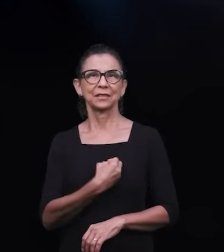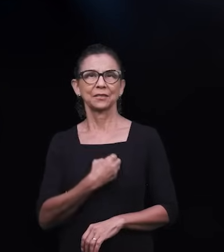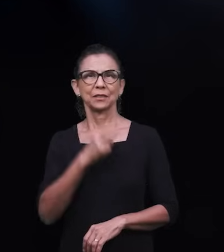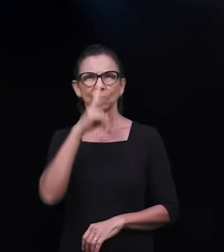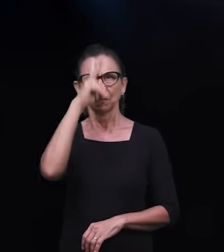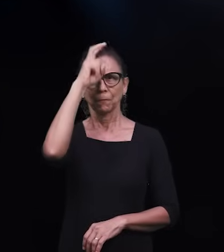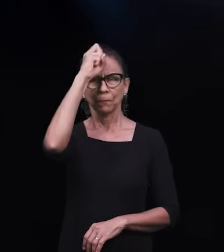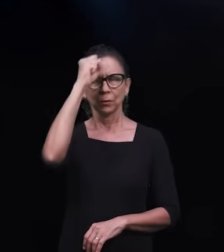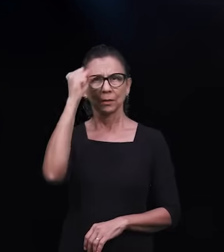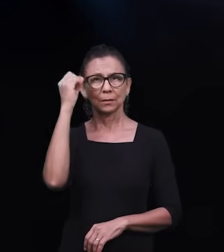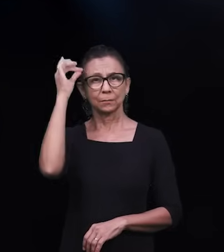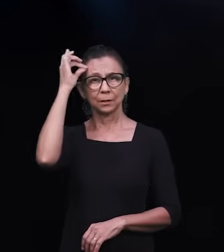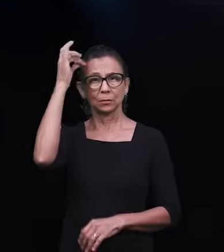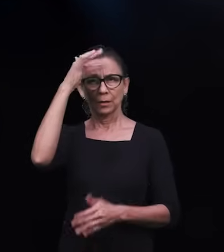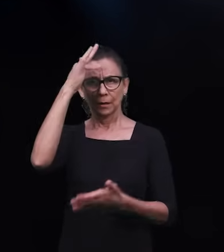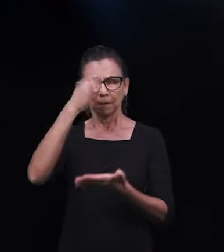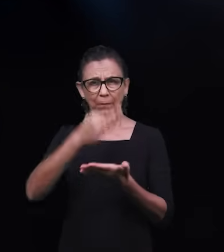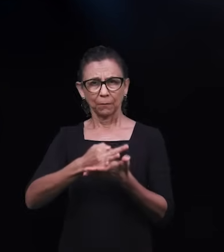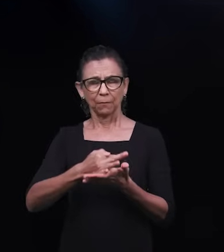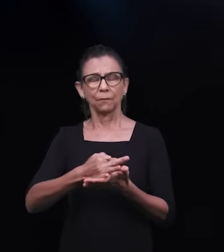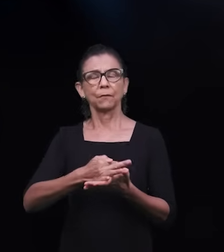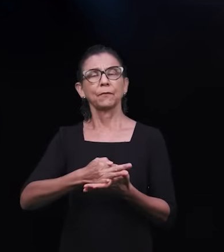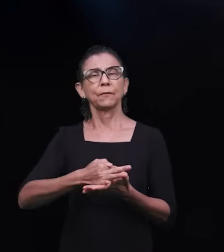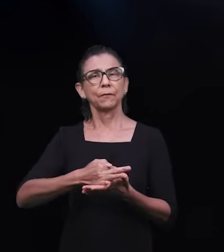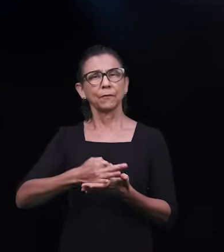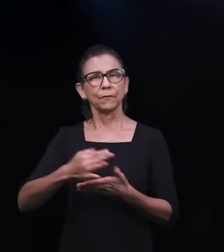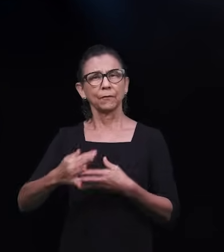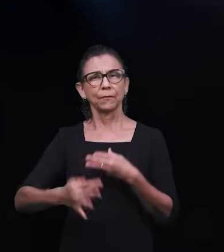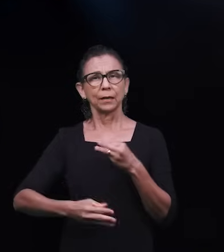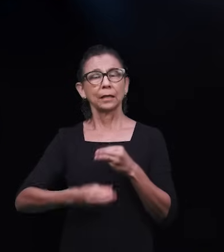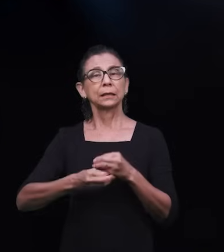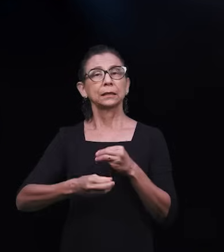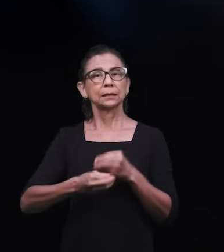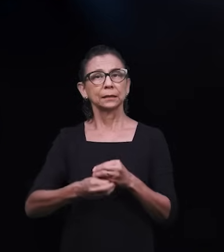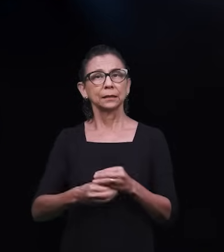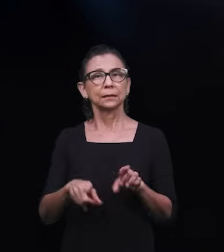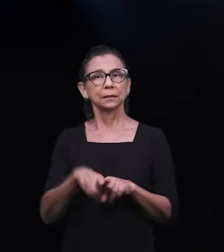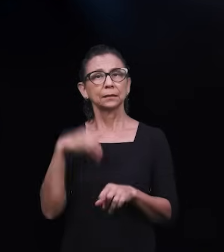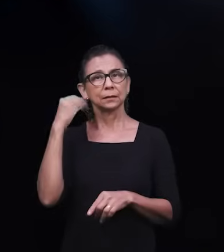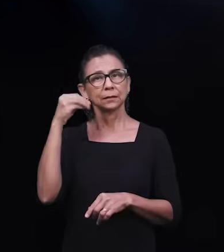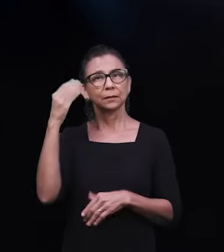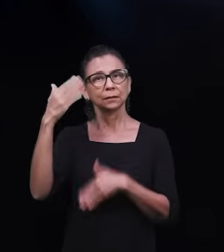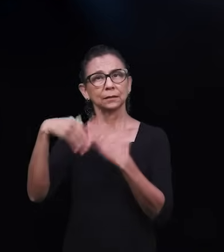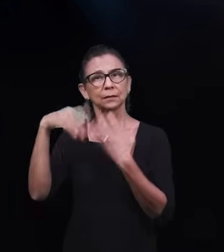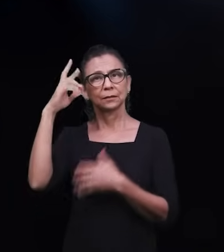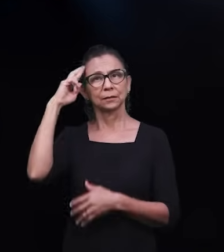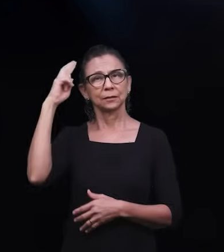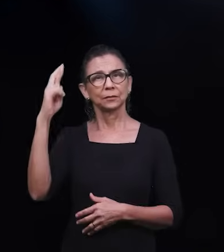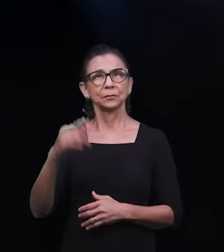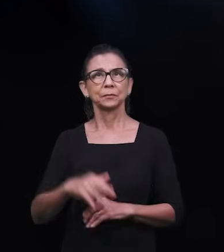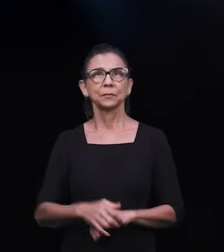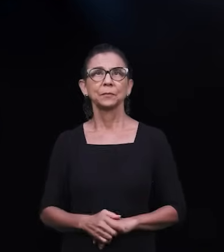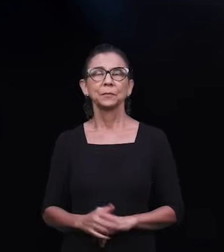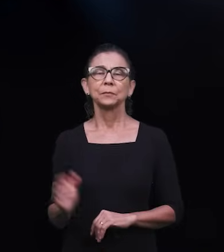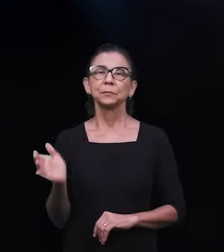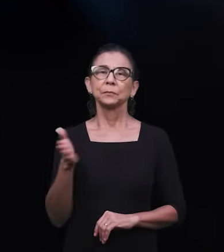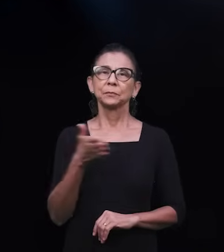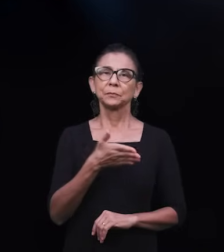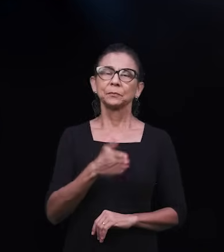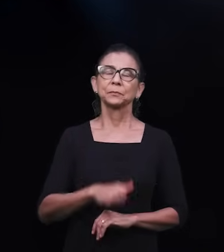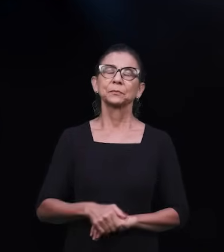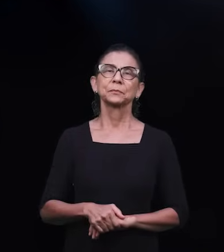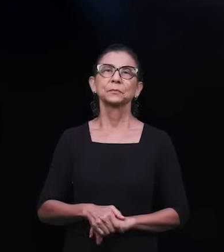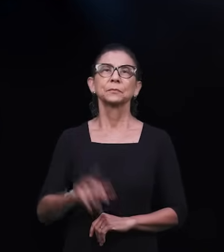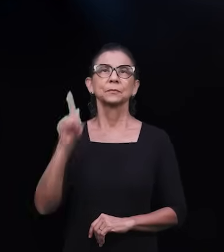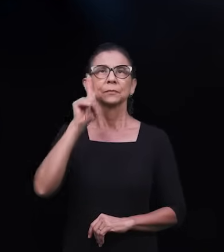nos fortalecer e renovar a nossa fé, tem nos trago grandes experiências com o Senhor. Amém. A paz do Senhor. Irmãos, a paz